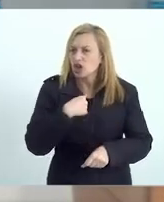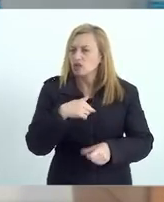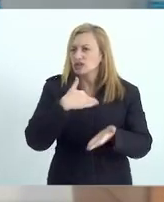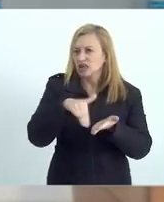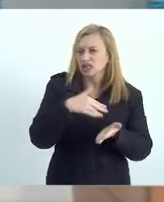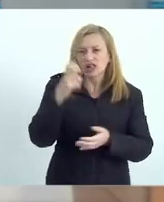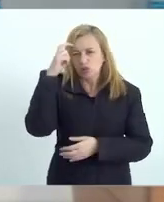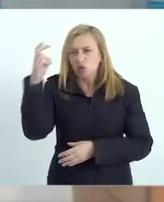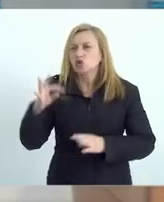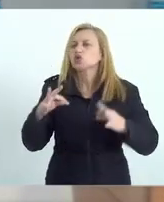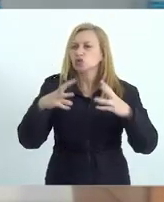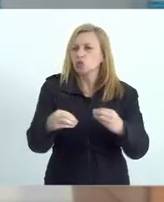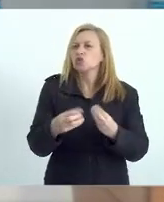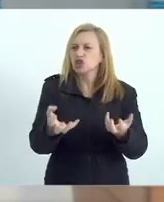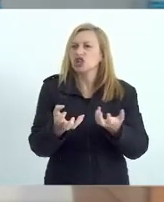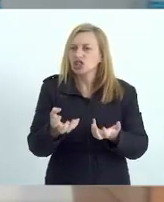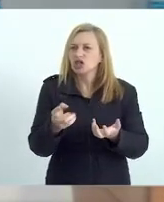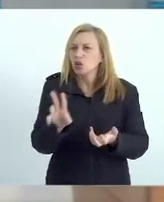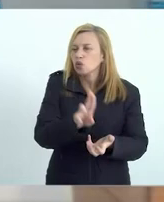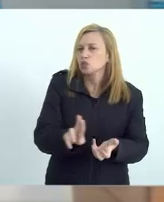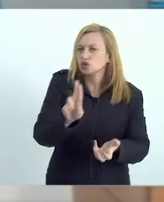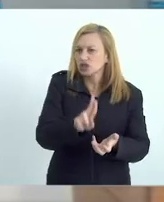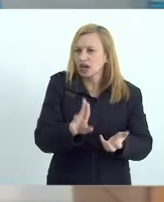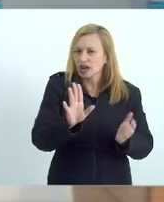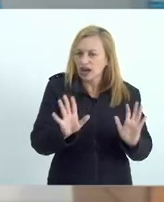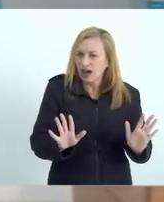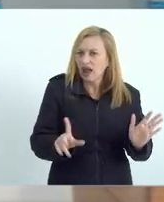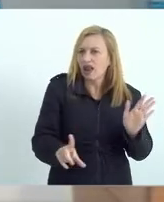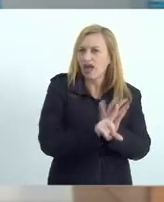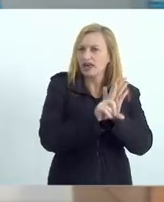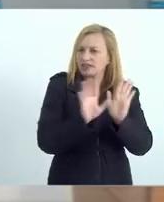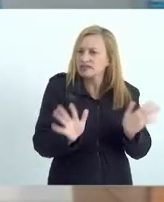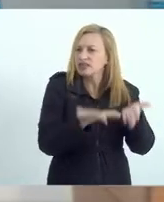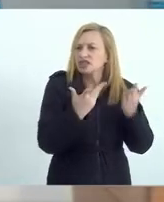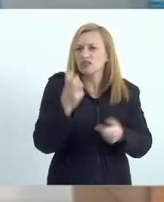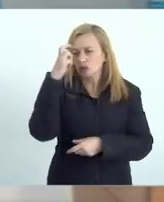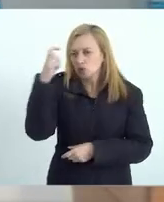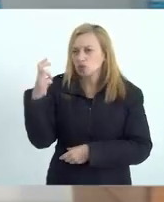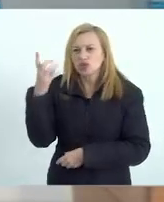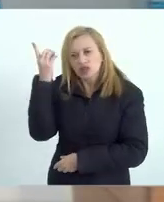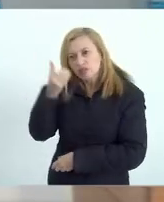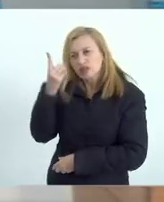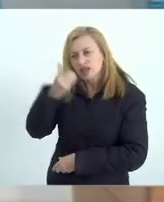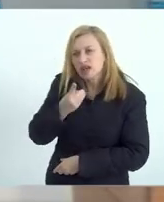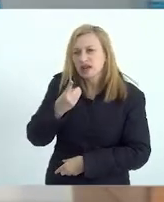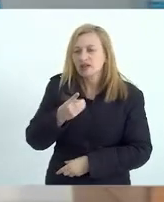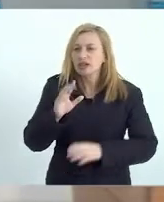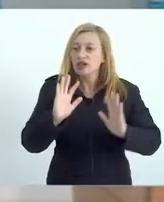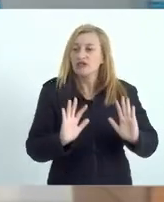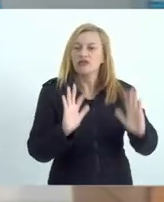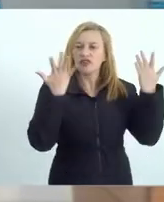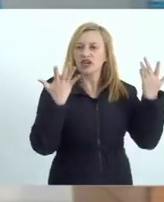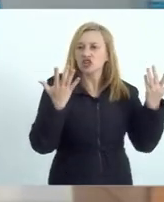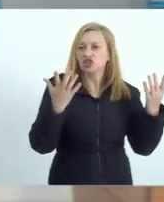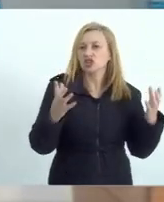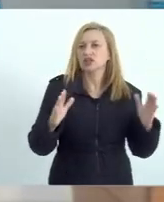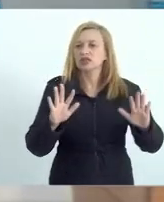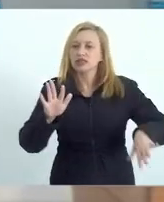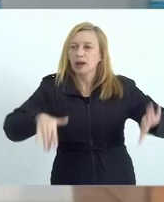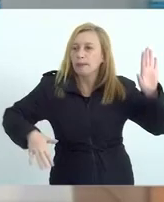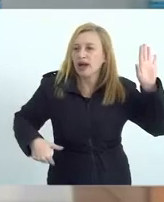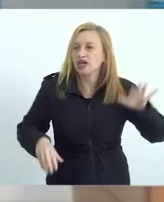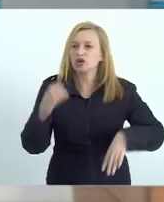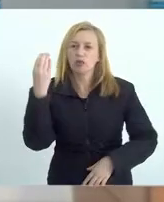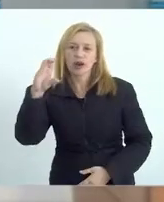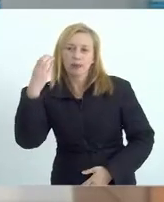todo mundo queria utilizar a lei de incentivo à cultura deputado e para fazer eventos na praia de Copacabana